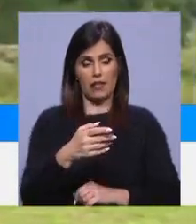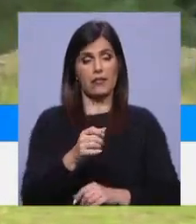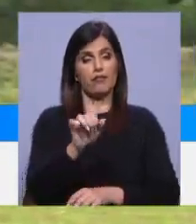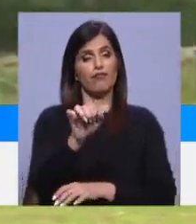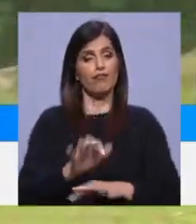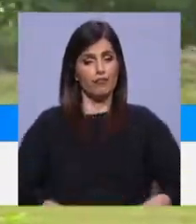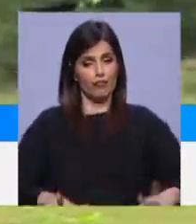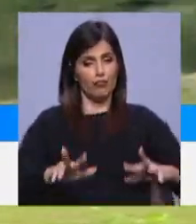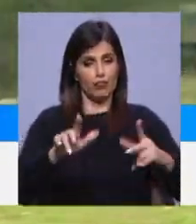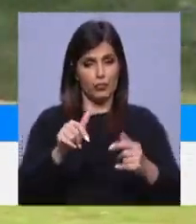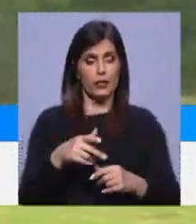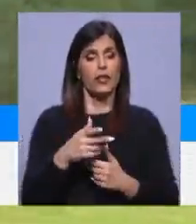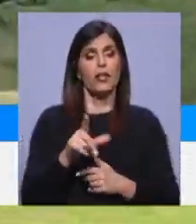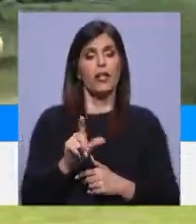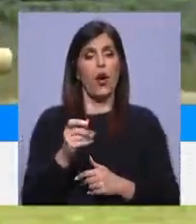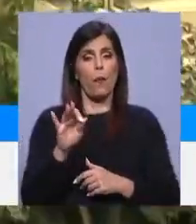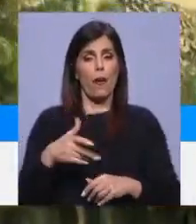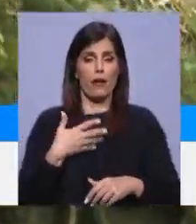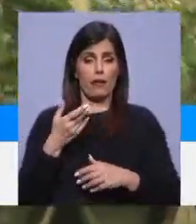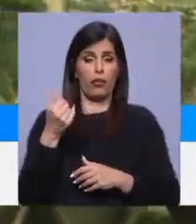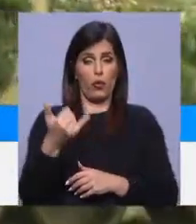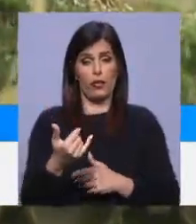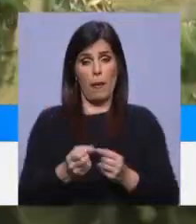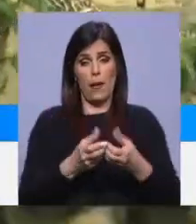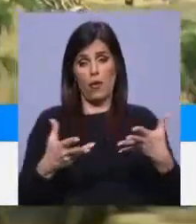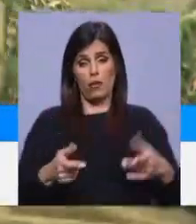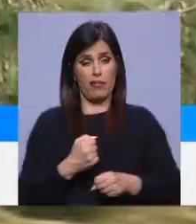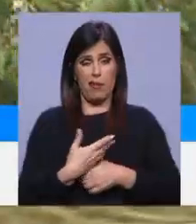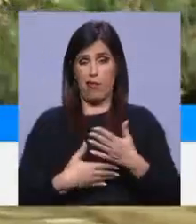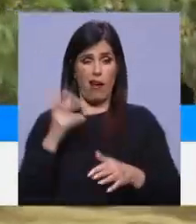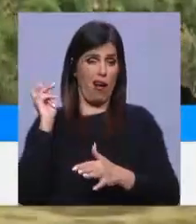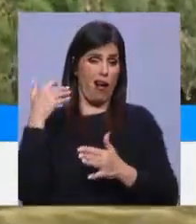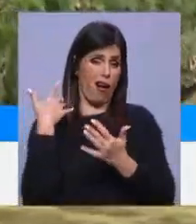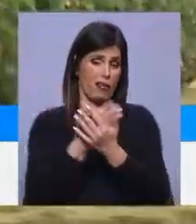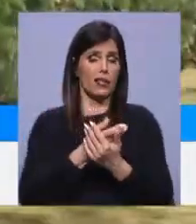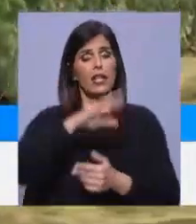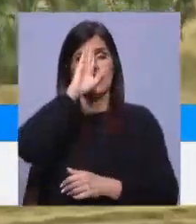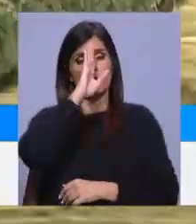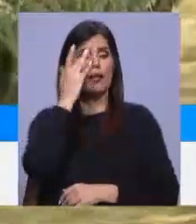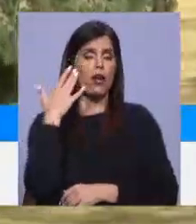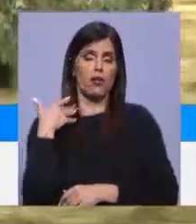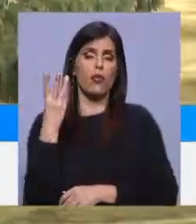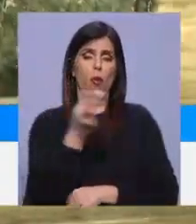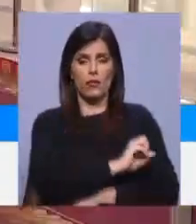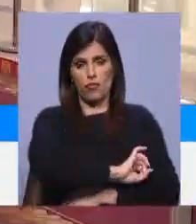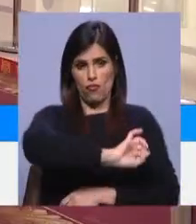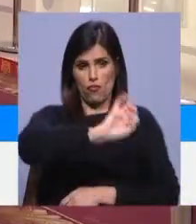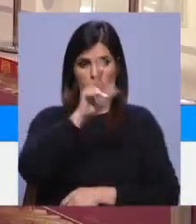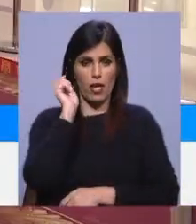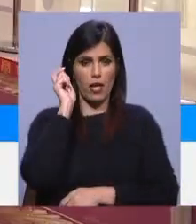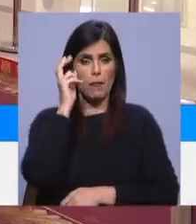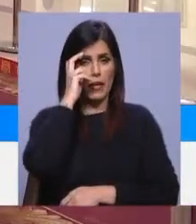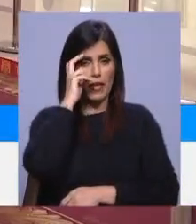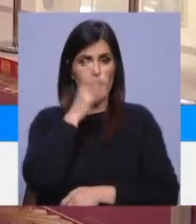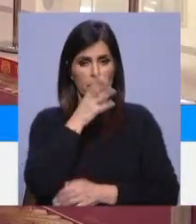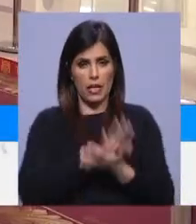grande maioria fora de combate há anos. O primeiro-ministro já sabe quantos vão seguir para Kiev, mas ainda não diz. Sei,